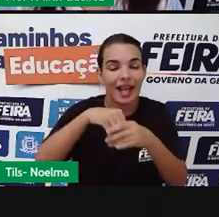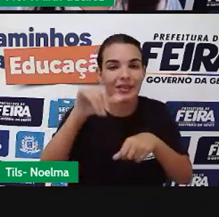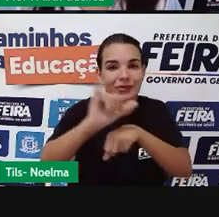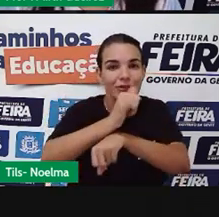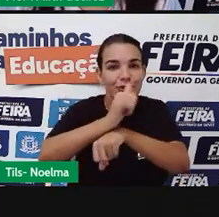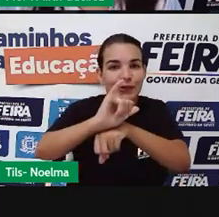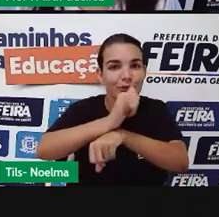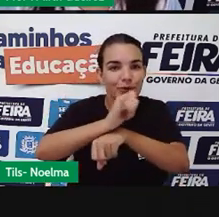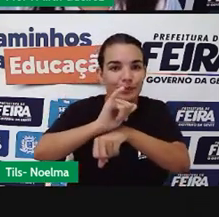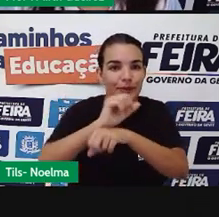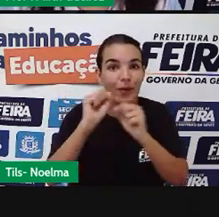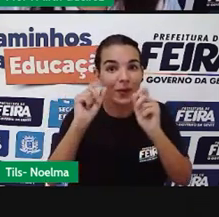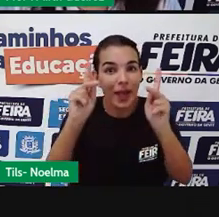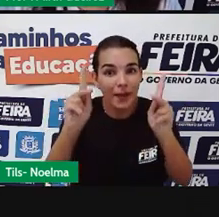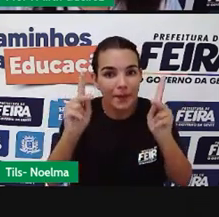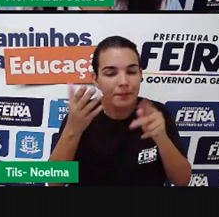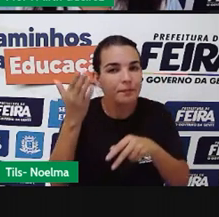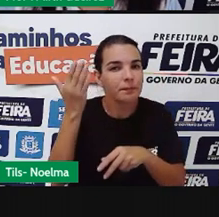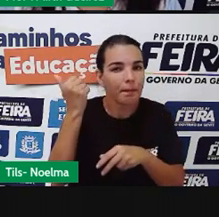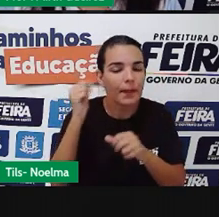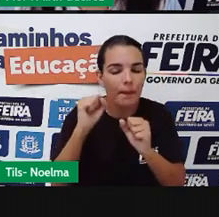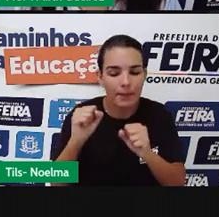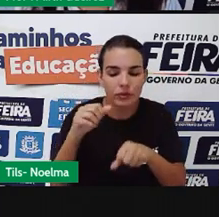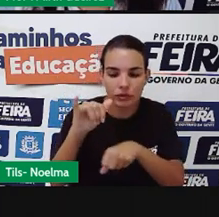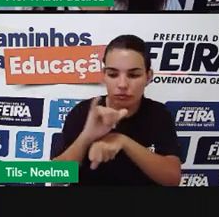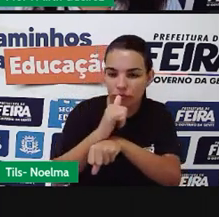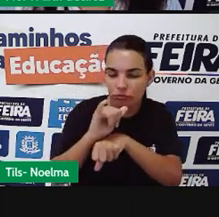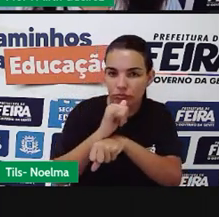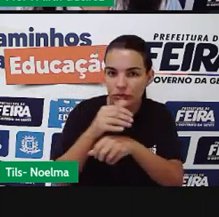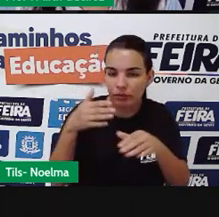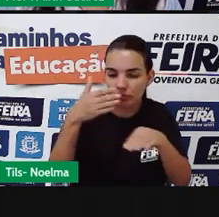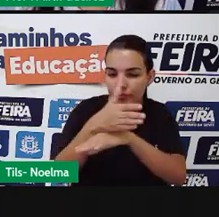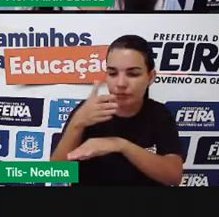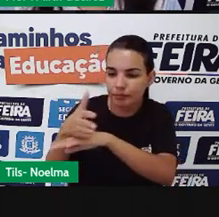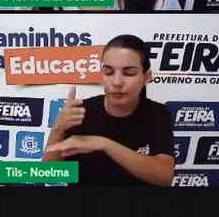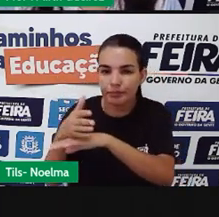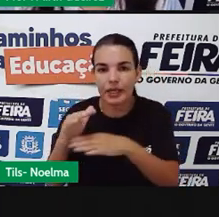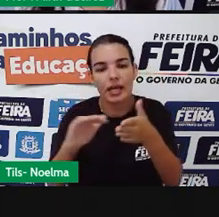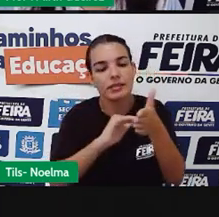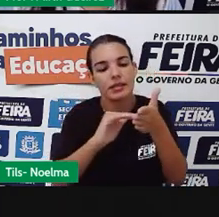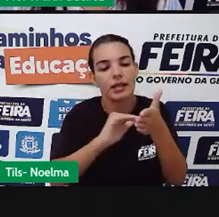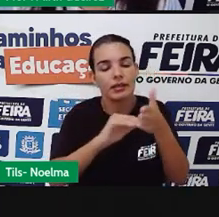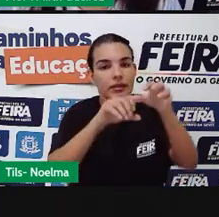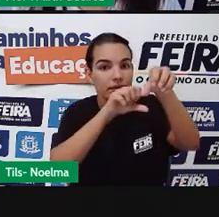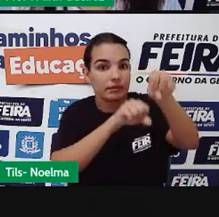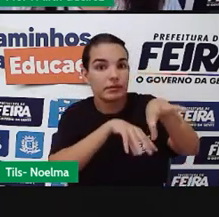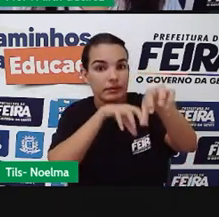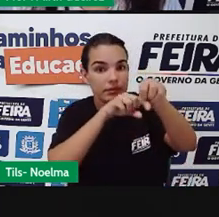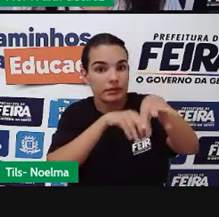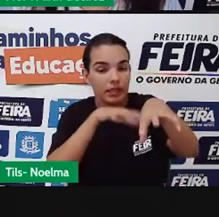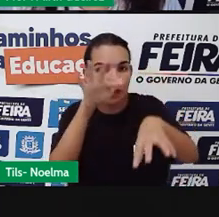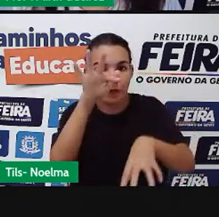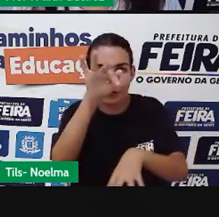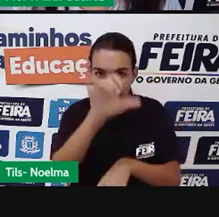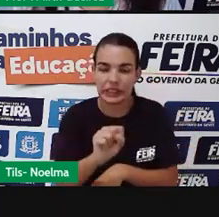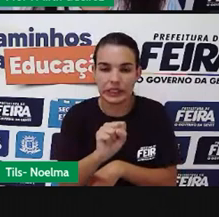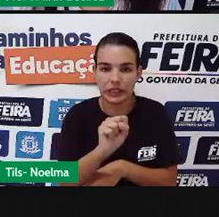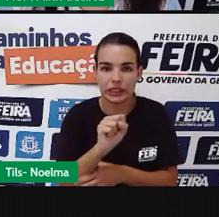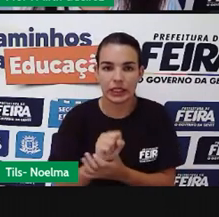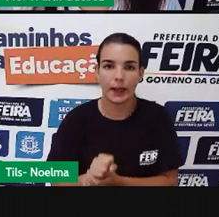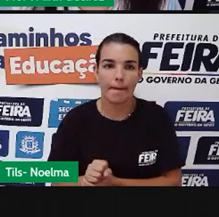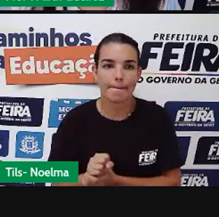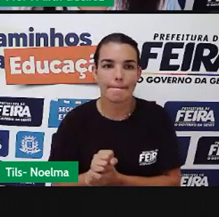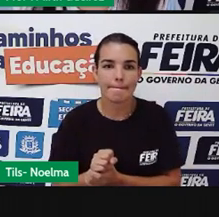canal do YouTube, certo? Lá no canal do YouTube, no canal da Seduc de Feira de